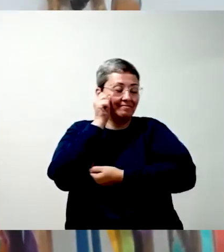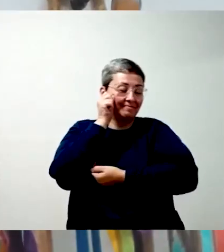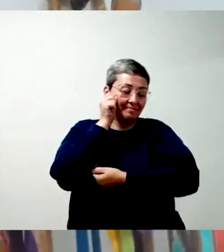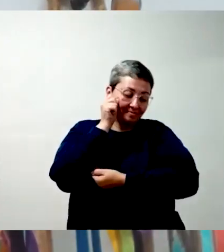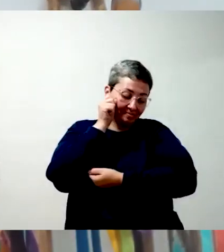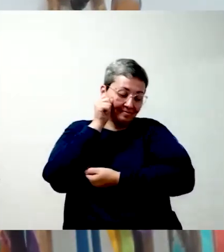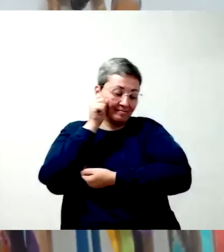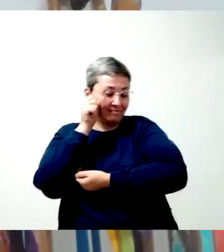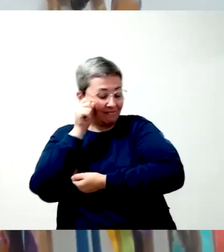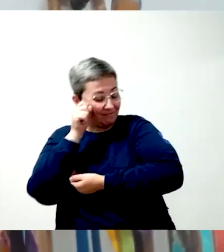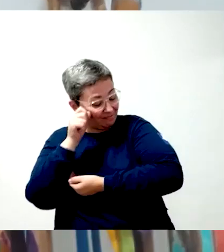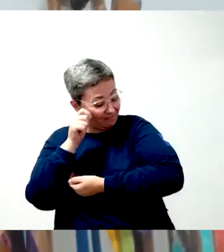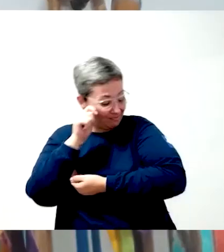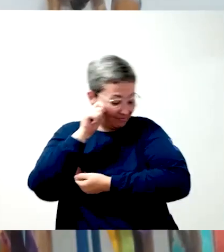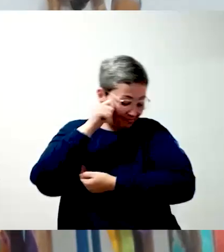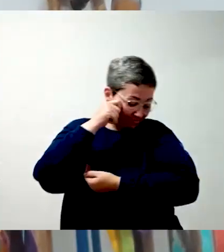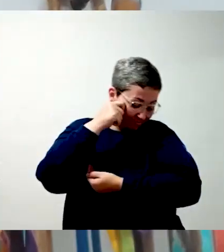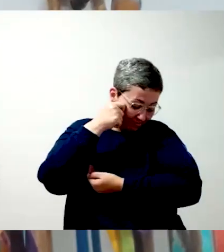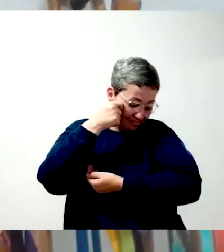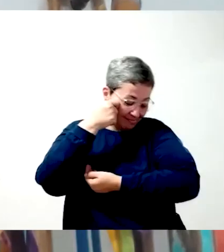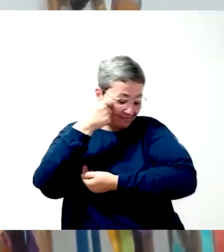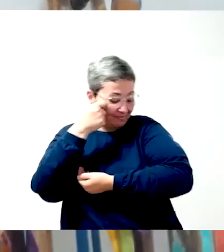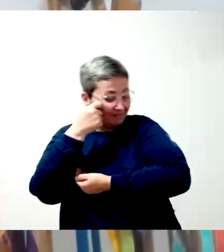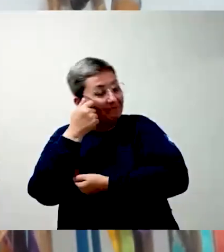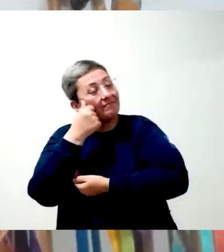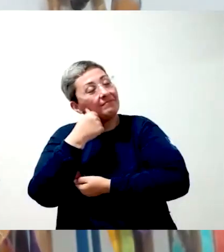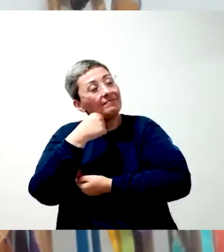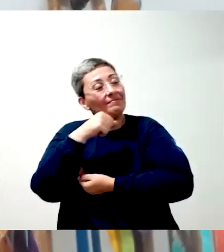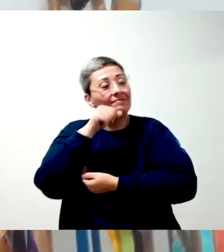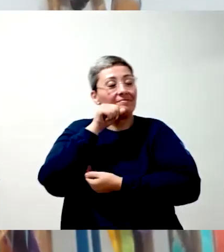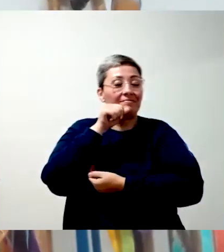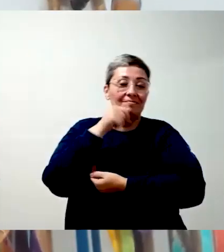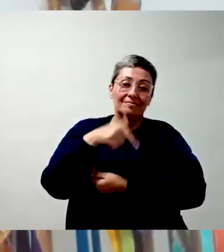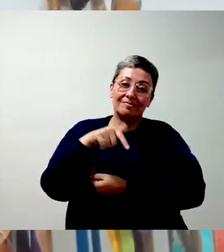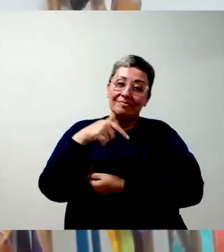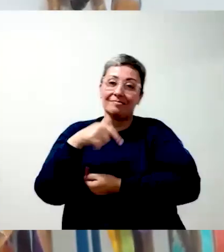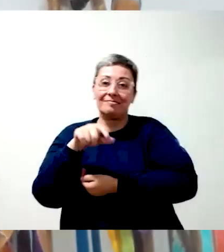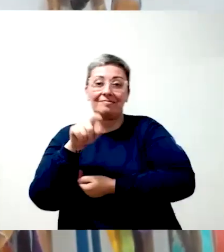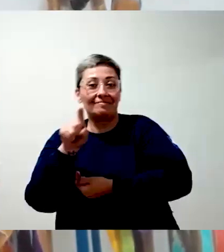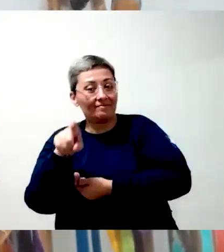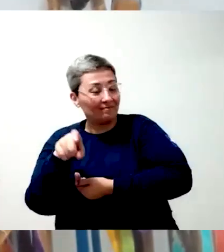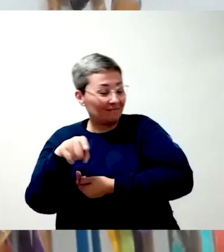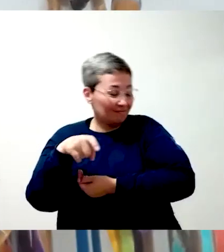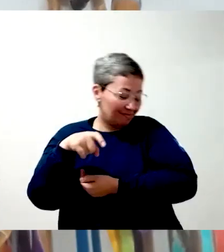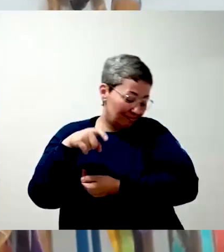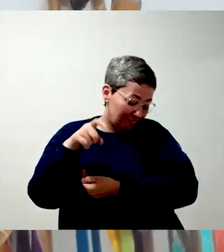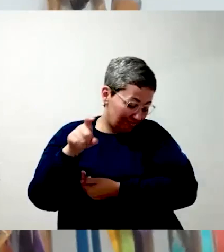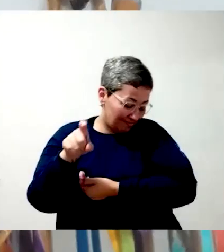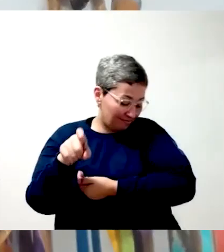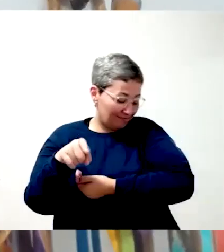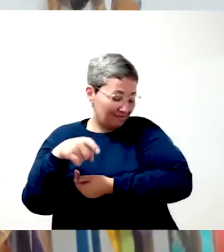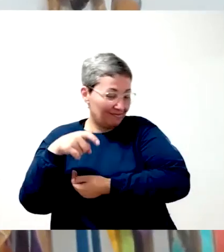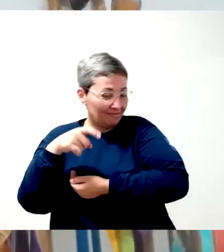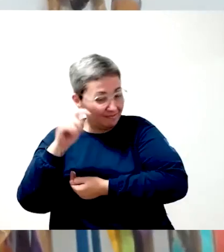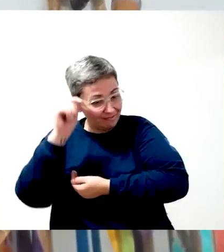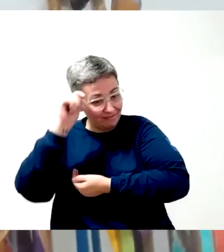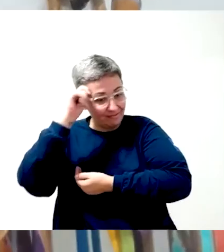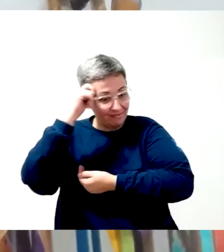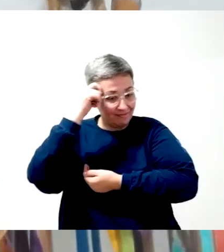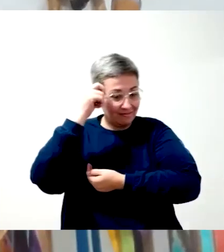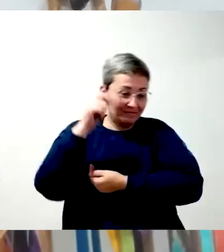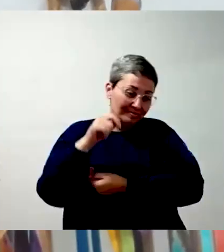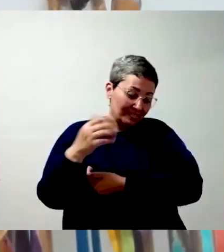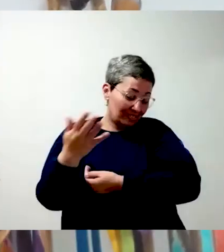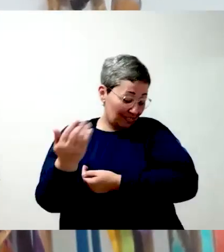Duerme, duerme, negrito, que tu mamá está en el campo,